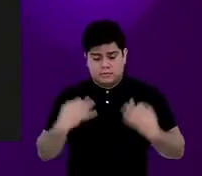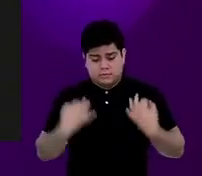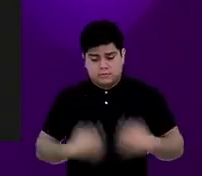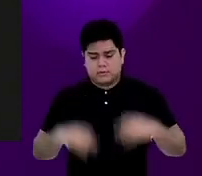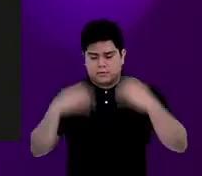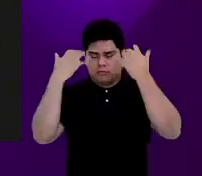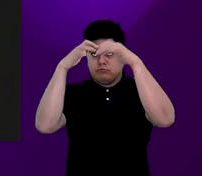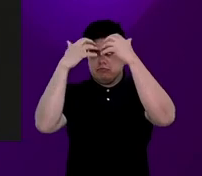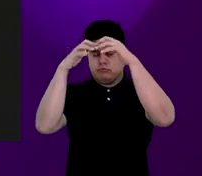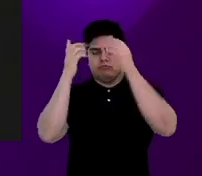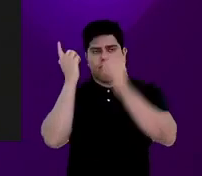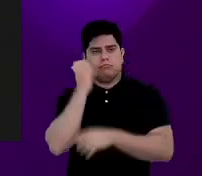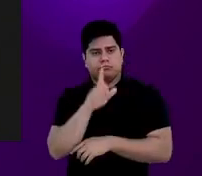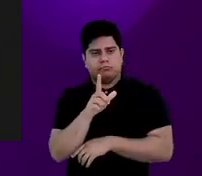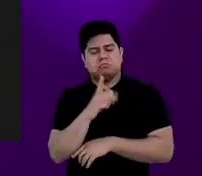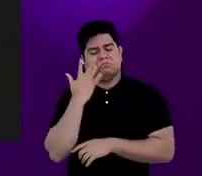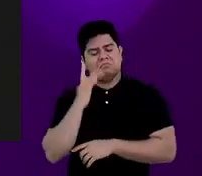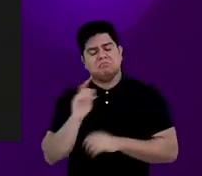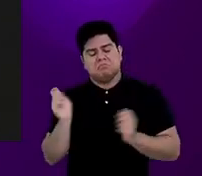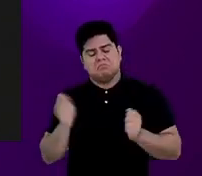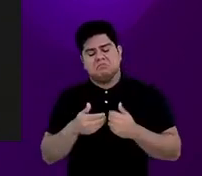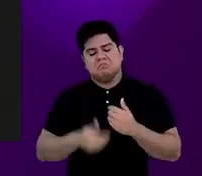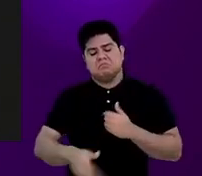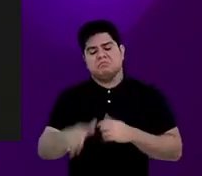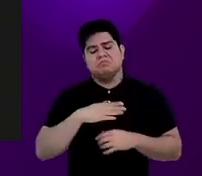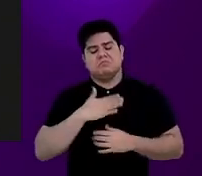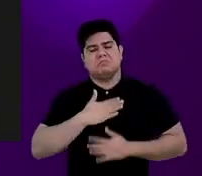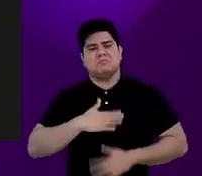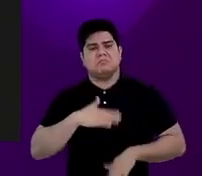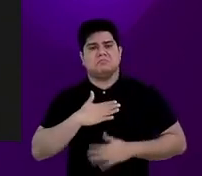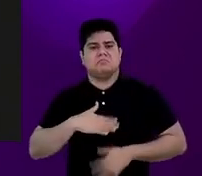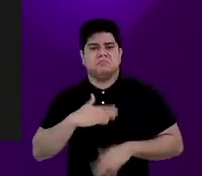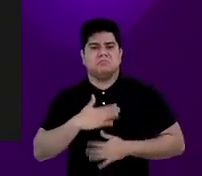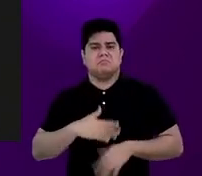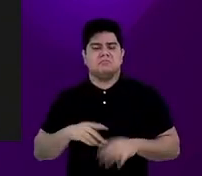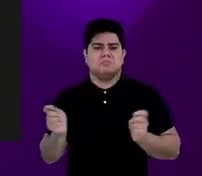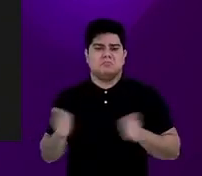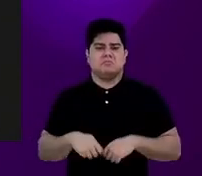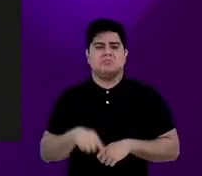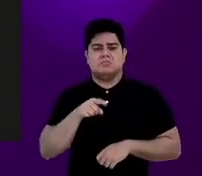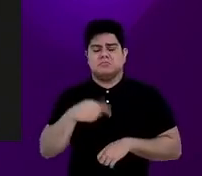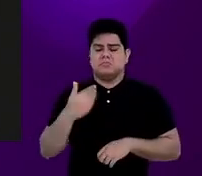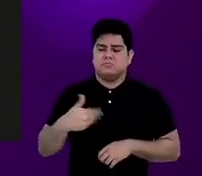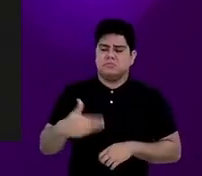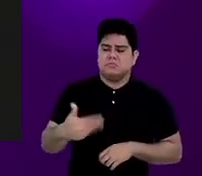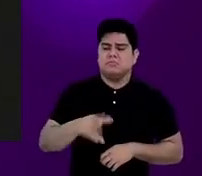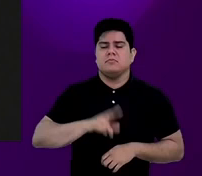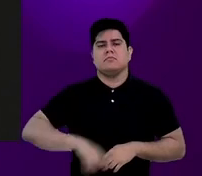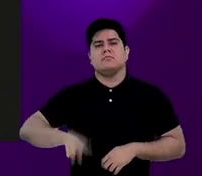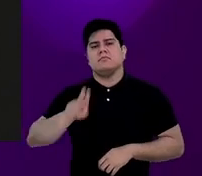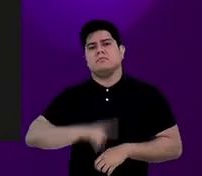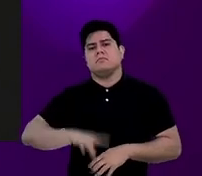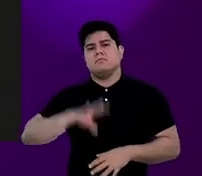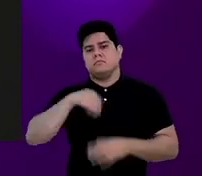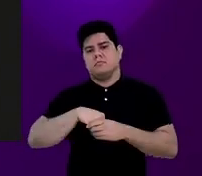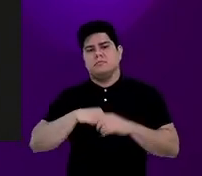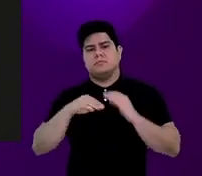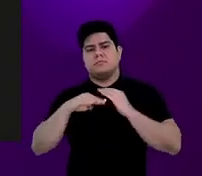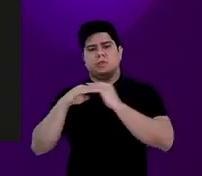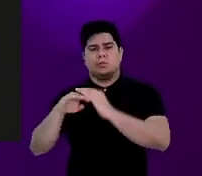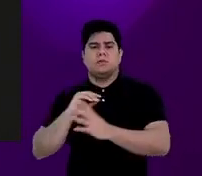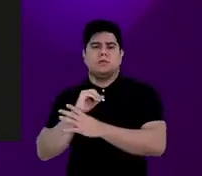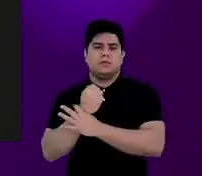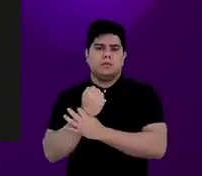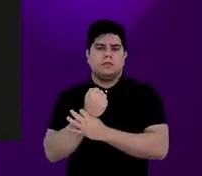para fazer aquilo, eu acho que a partir daí eu me sinto confortável para ir adiante e começar a utilizar dentro de padrões de segurança,